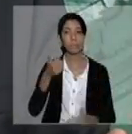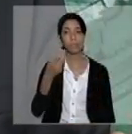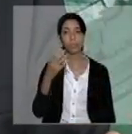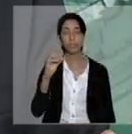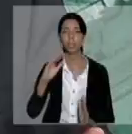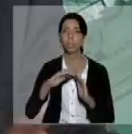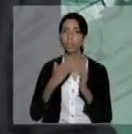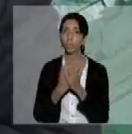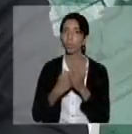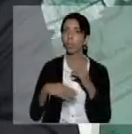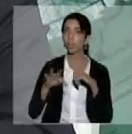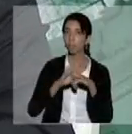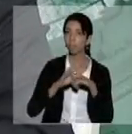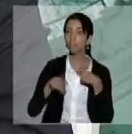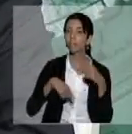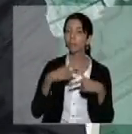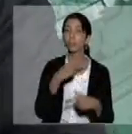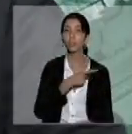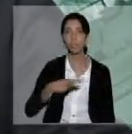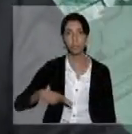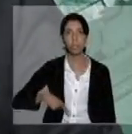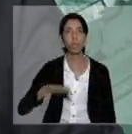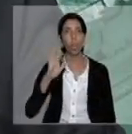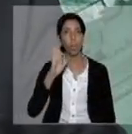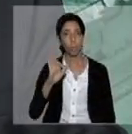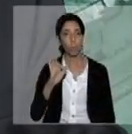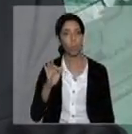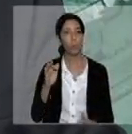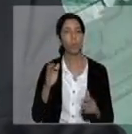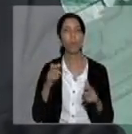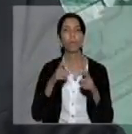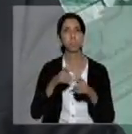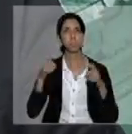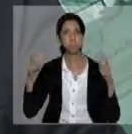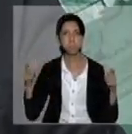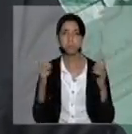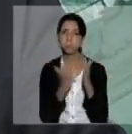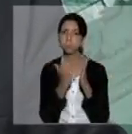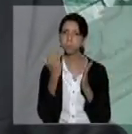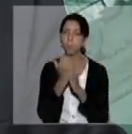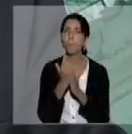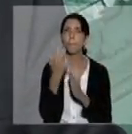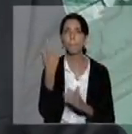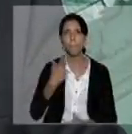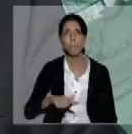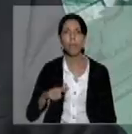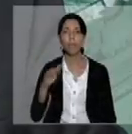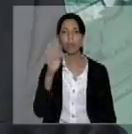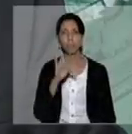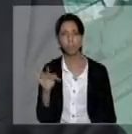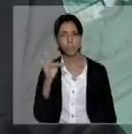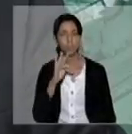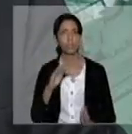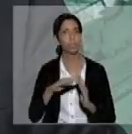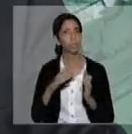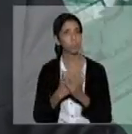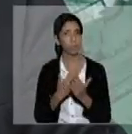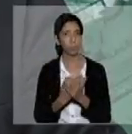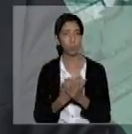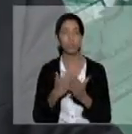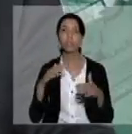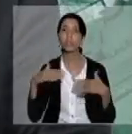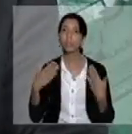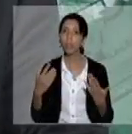140 escolas técnicas. Vem o presidente Lula, amplia enormemente as escolas técnicas, amplia os números de universidades, campos.